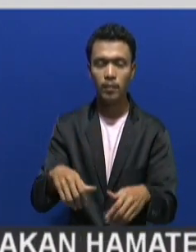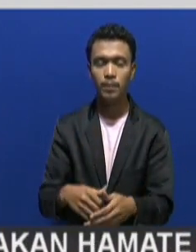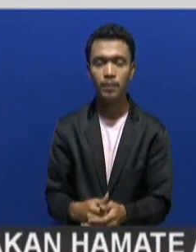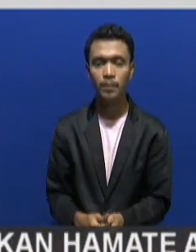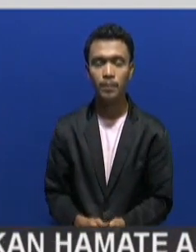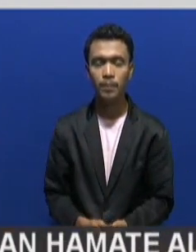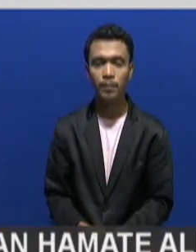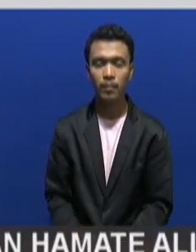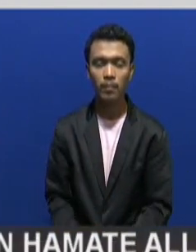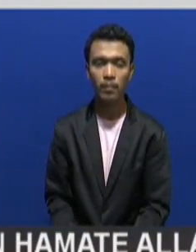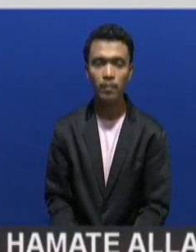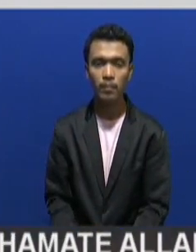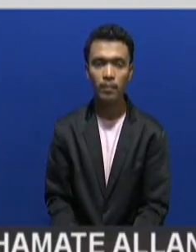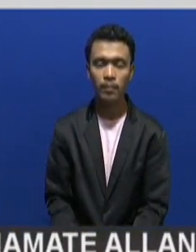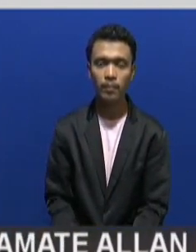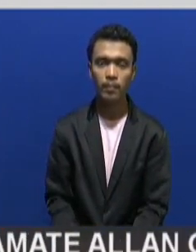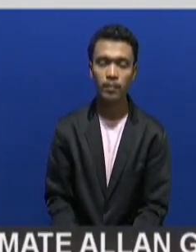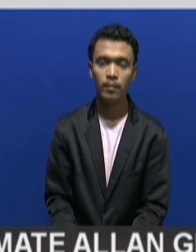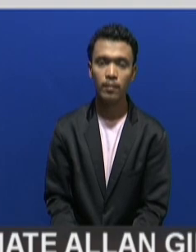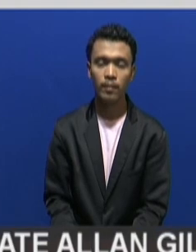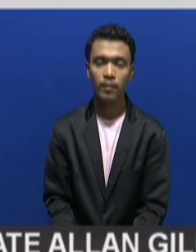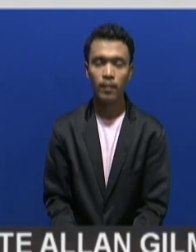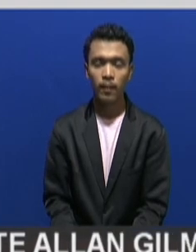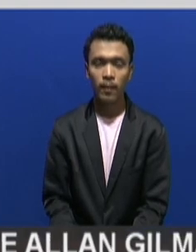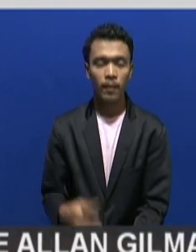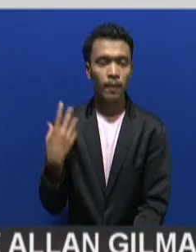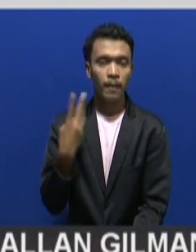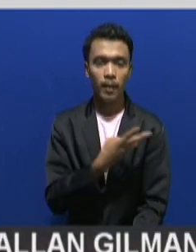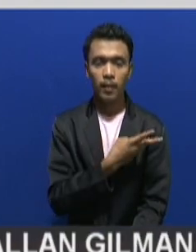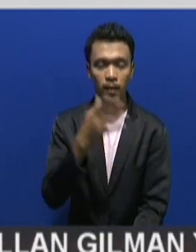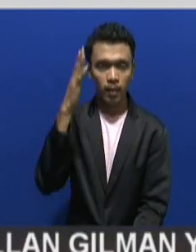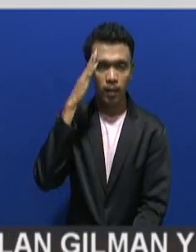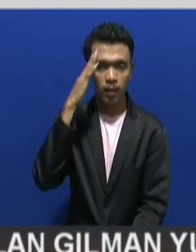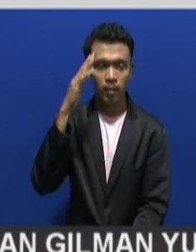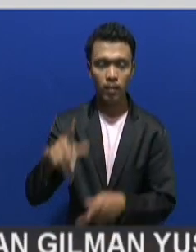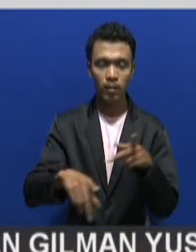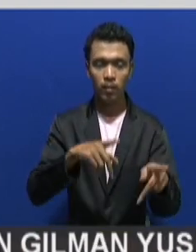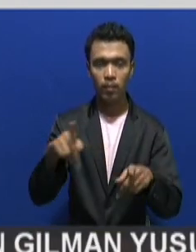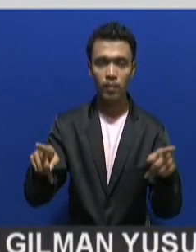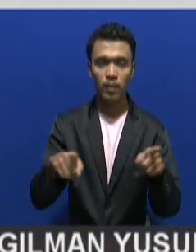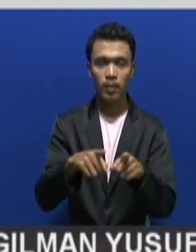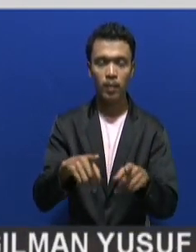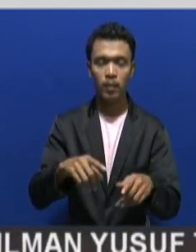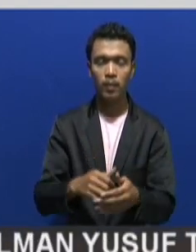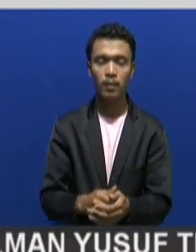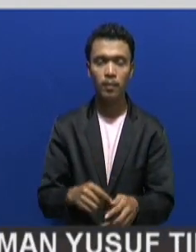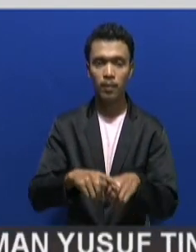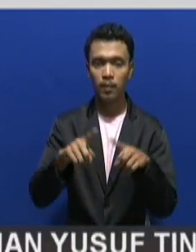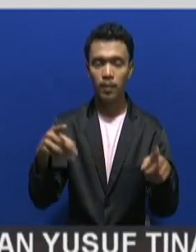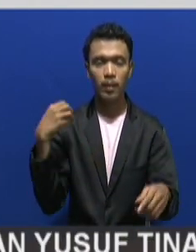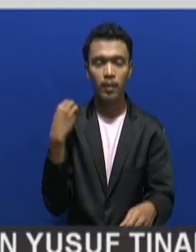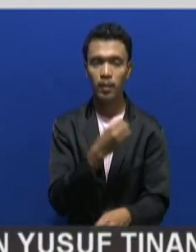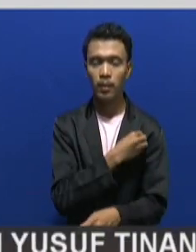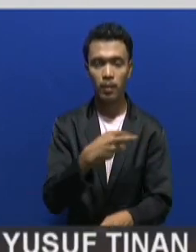rastreu ba itenya pessoal saúde sira da rumah ita hanoin dan itenya comunidade mos ita saudi rasik ita